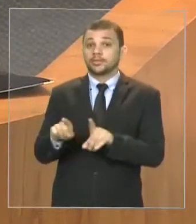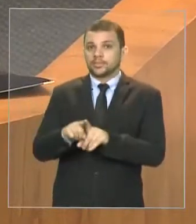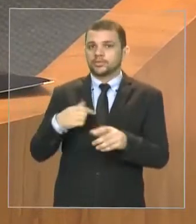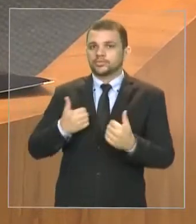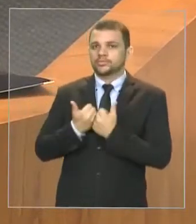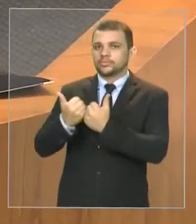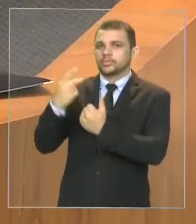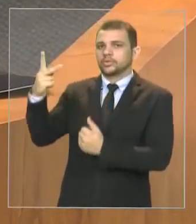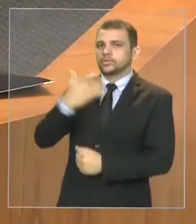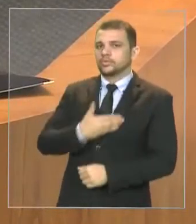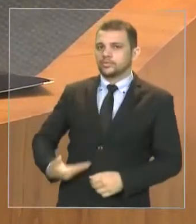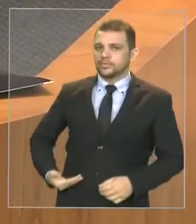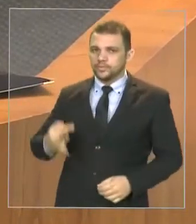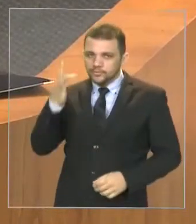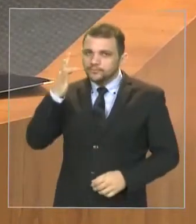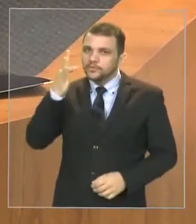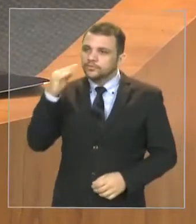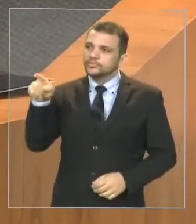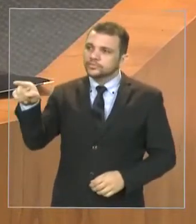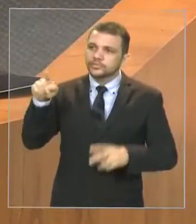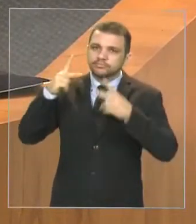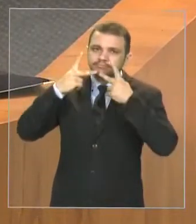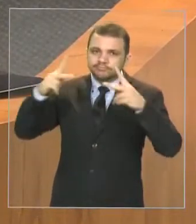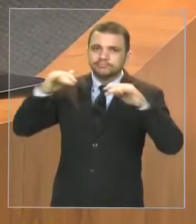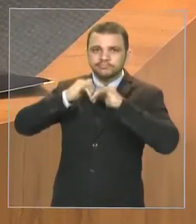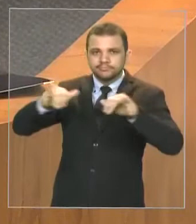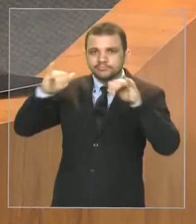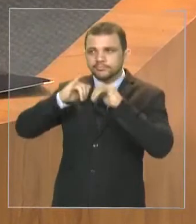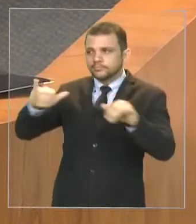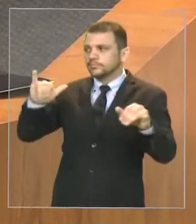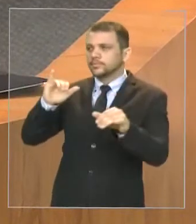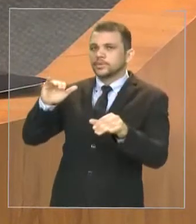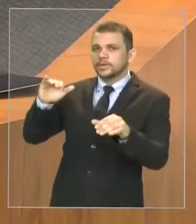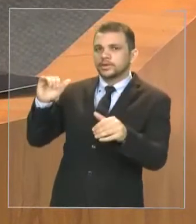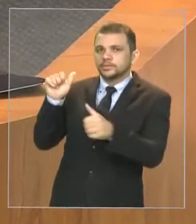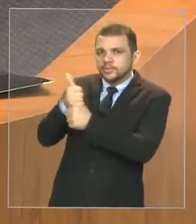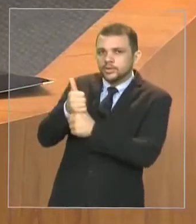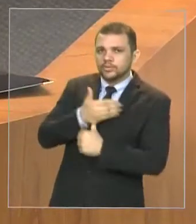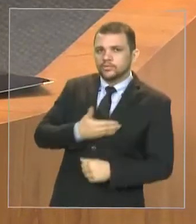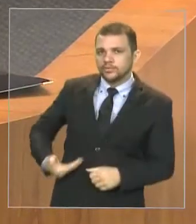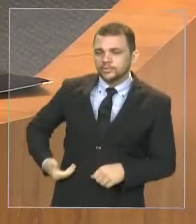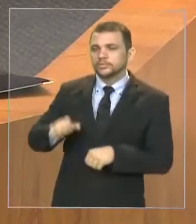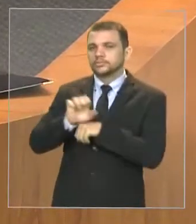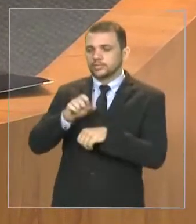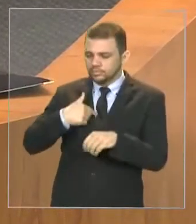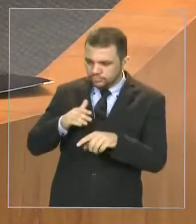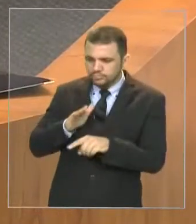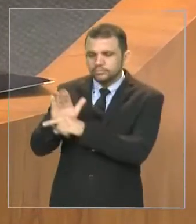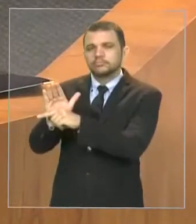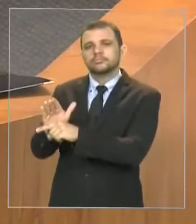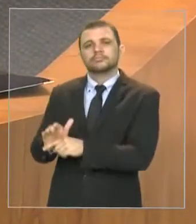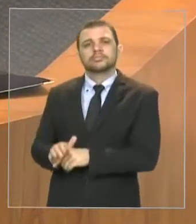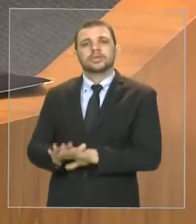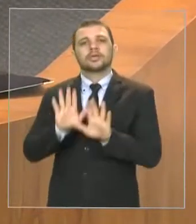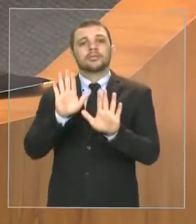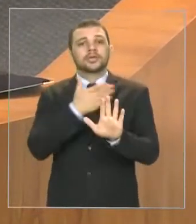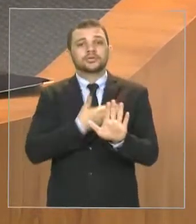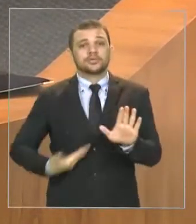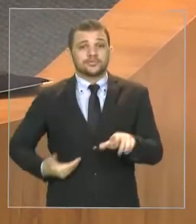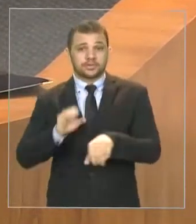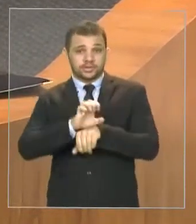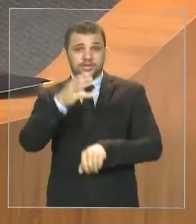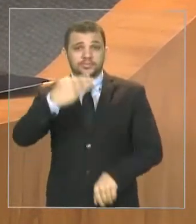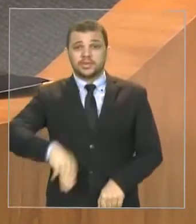E não devo nada ao governo do Estado. O governo do Estado do Maranhão não me ajudou em nada